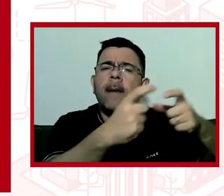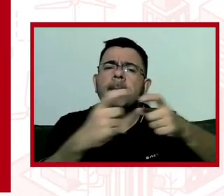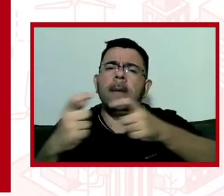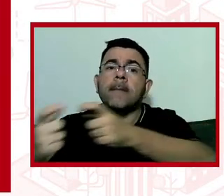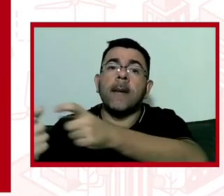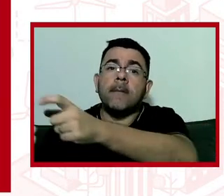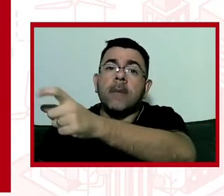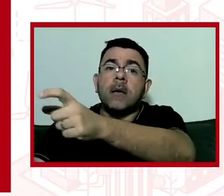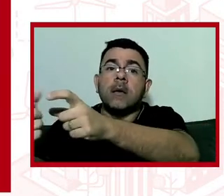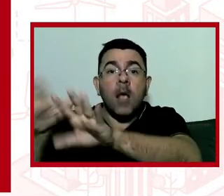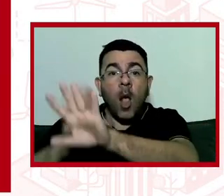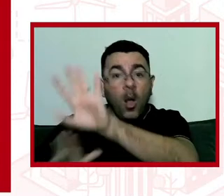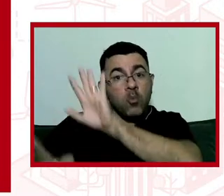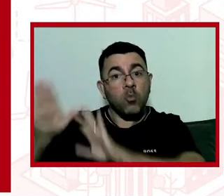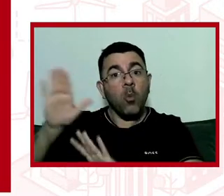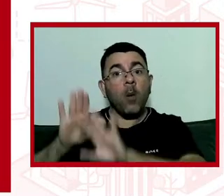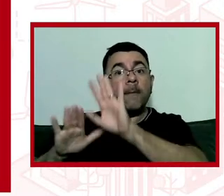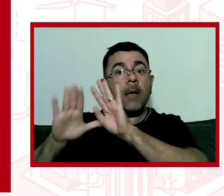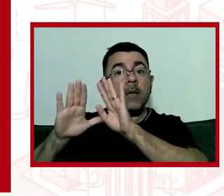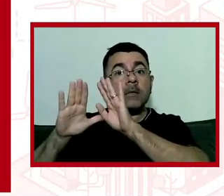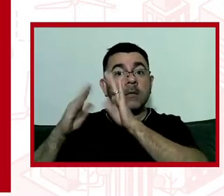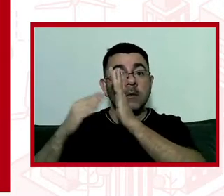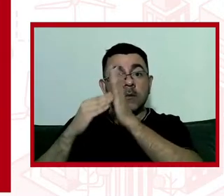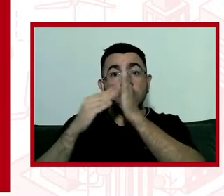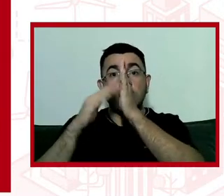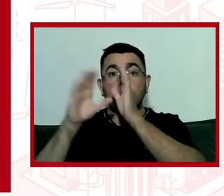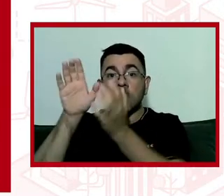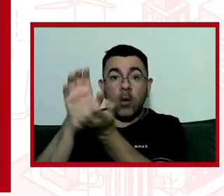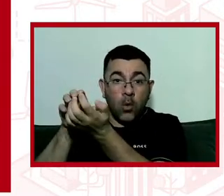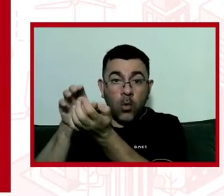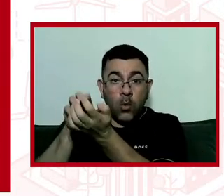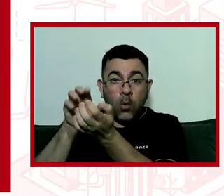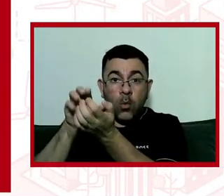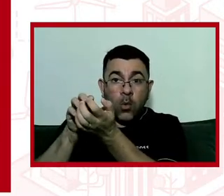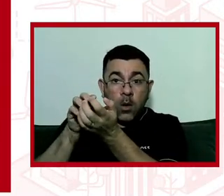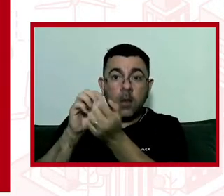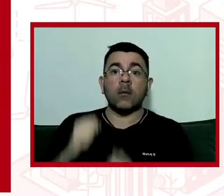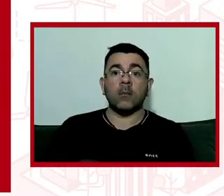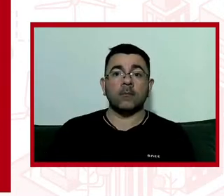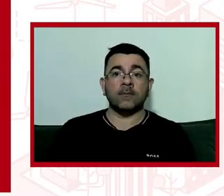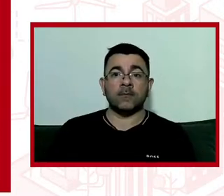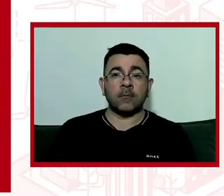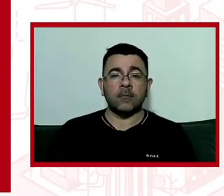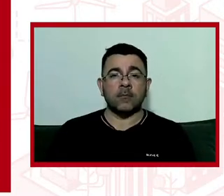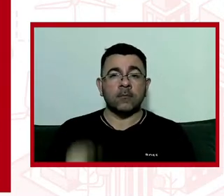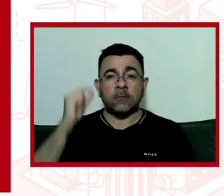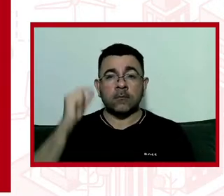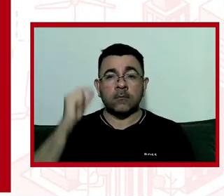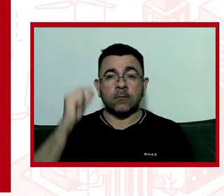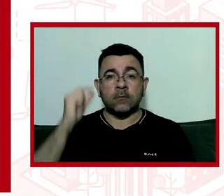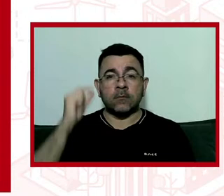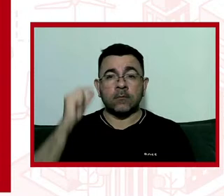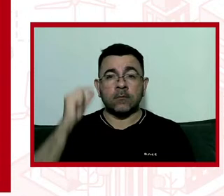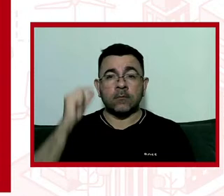risco do Recife a gente ge referenciou todos eles e colocamos nessa base aí depois eu